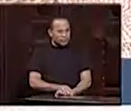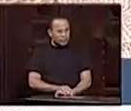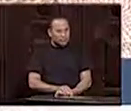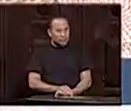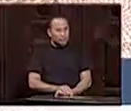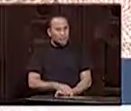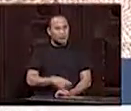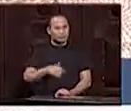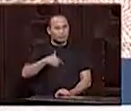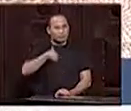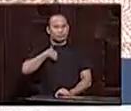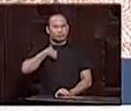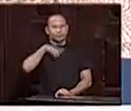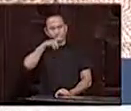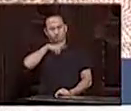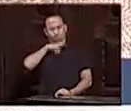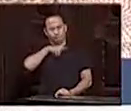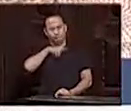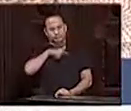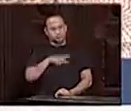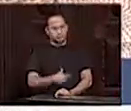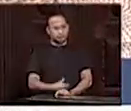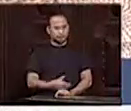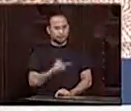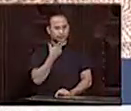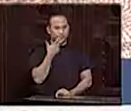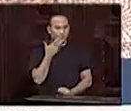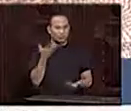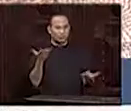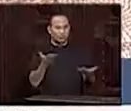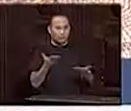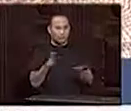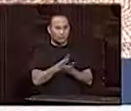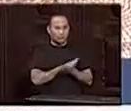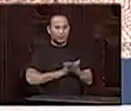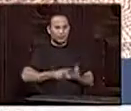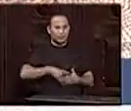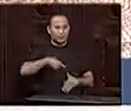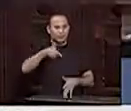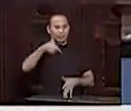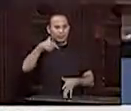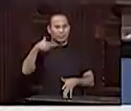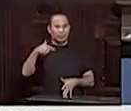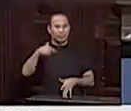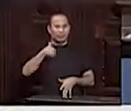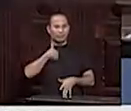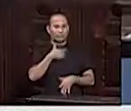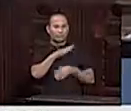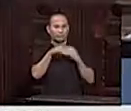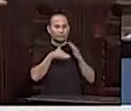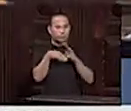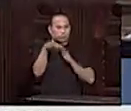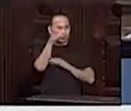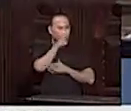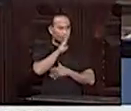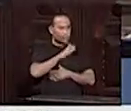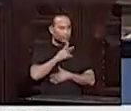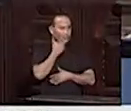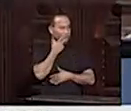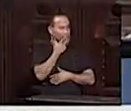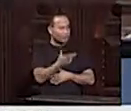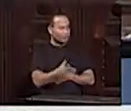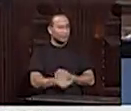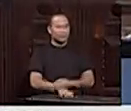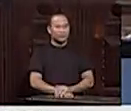tiro no seu próprio peito. Exatamente. E que o presidente atual está dando um tiro no peito de todo brasileiro. Bem lembrado. Para concluir. Contra o tiro que Temer